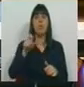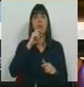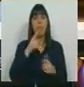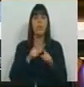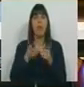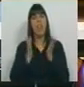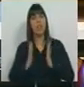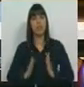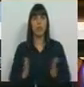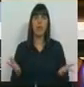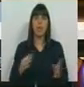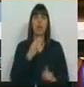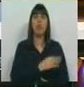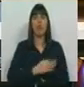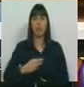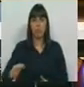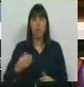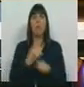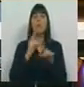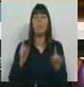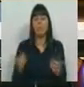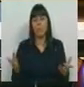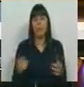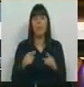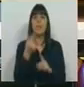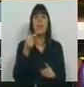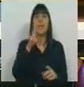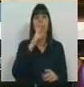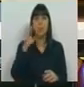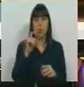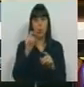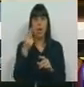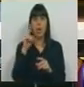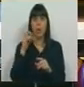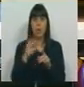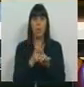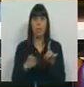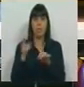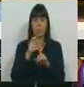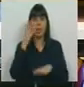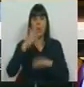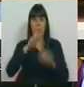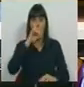possam dormir descansados todos os dias, porque as taxas de juros Euribor a crescerem de forma